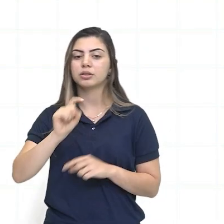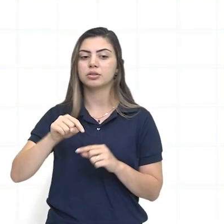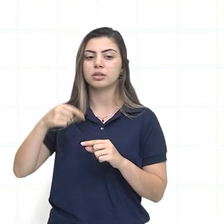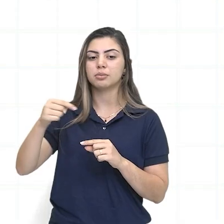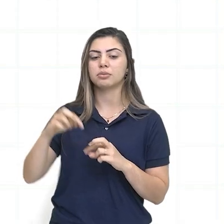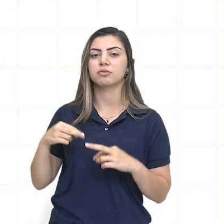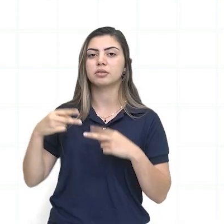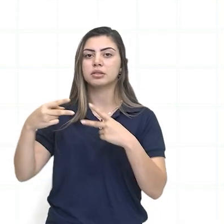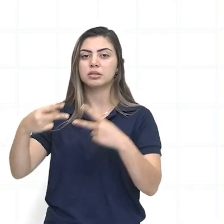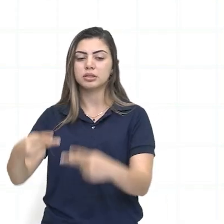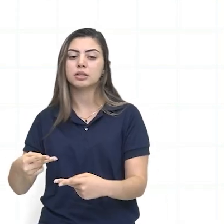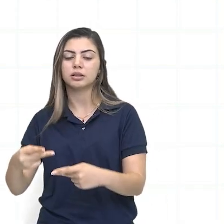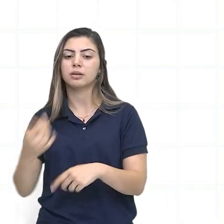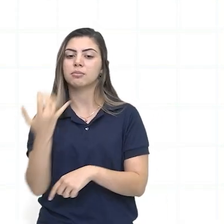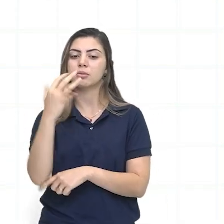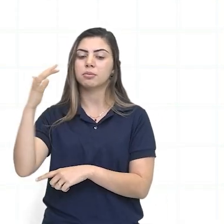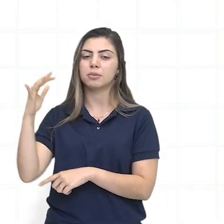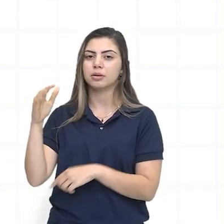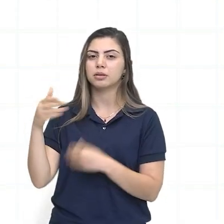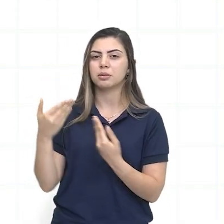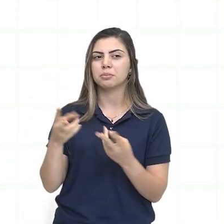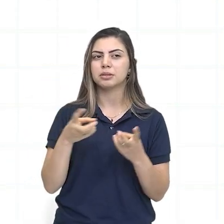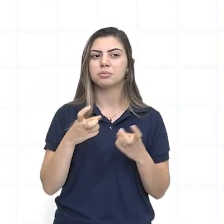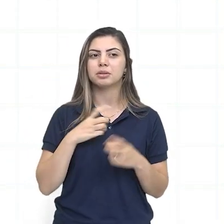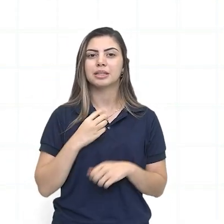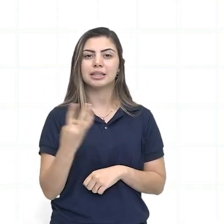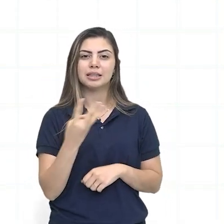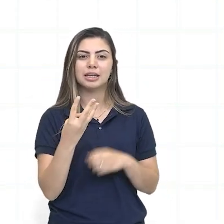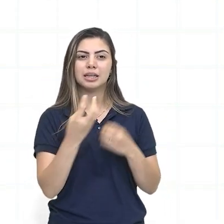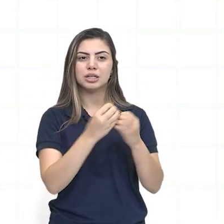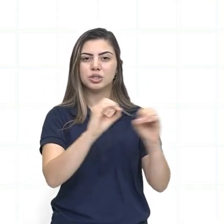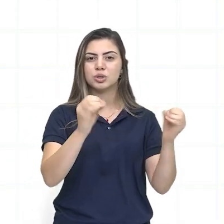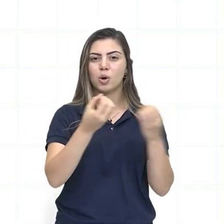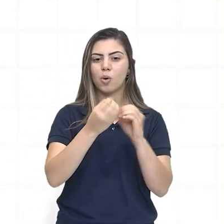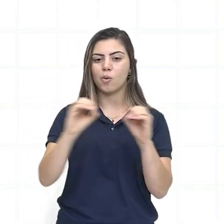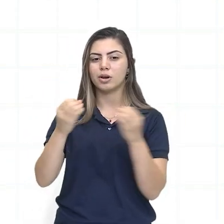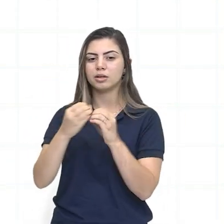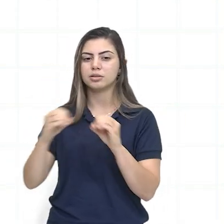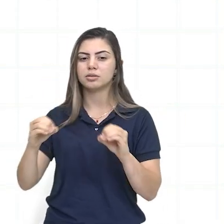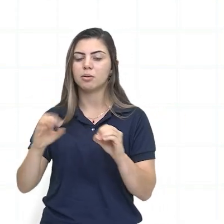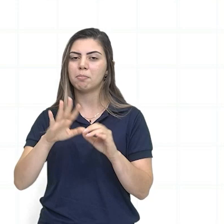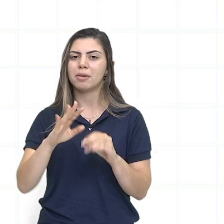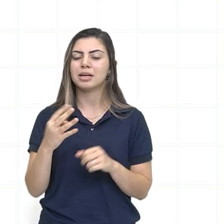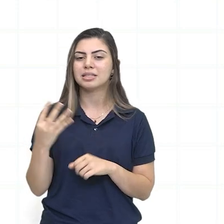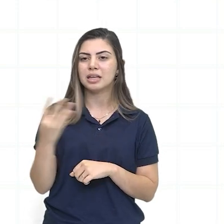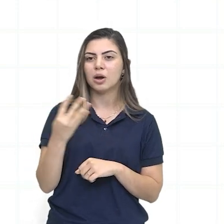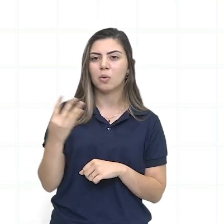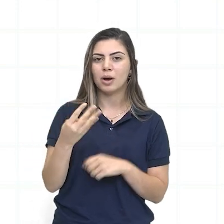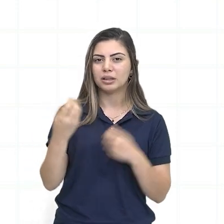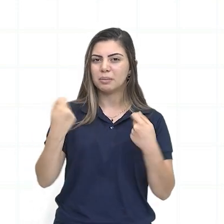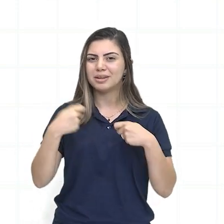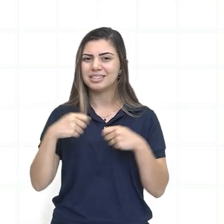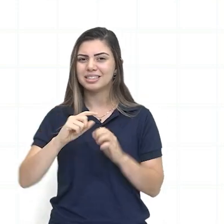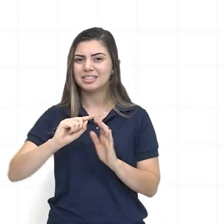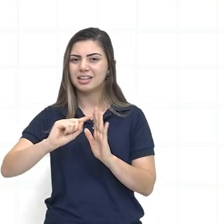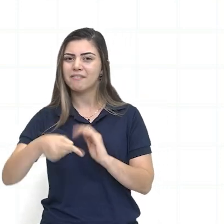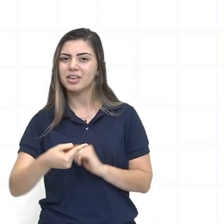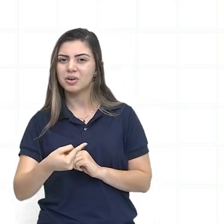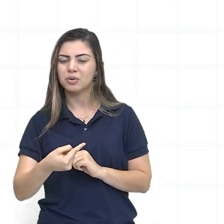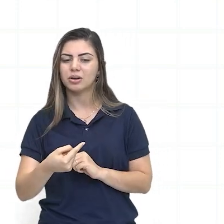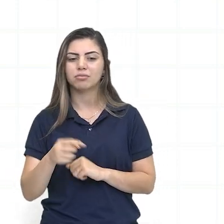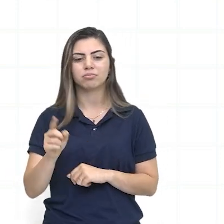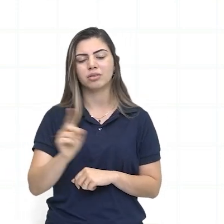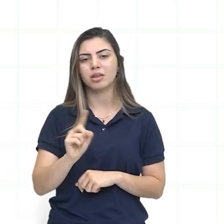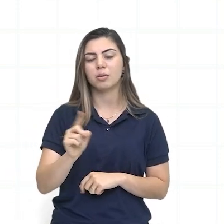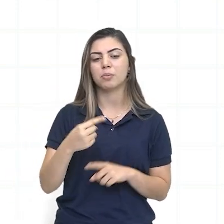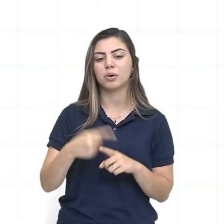o bosque, terceira oração. Aí, a quarta oração não precisa vírgula. Por quê? Porque está unida